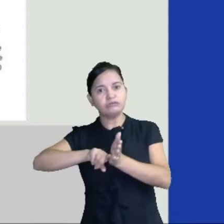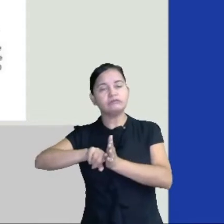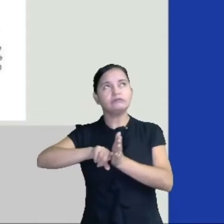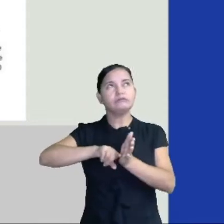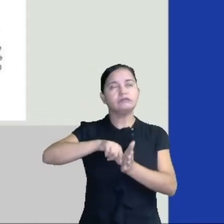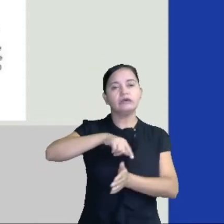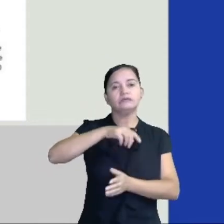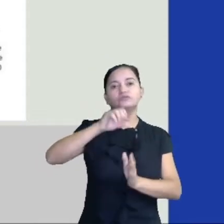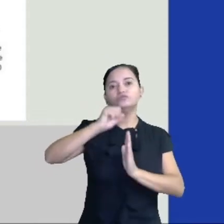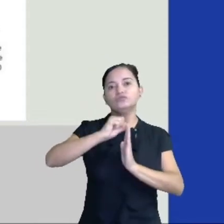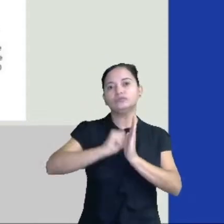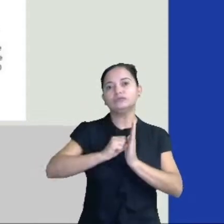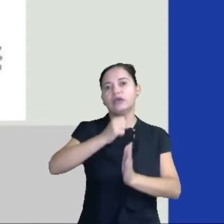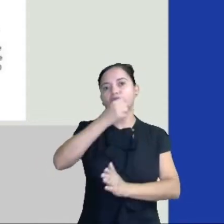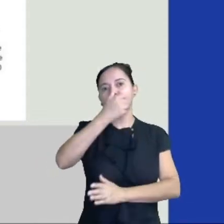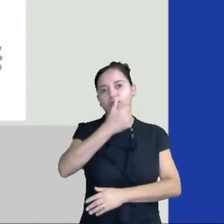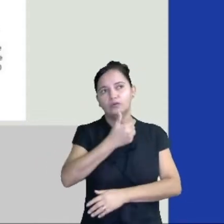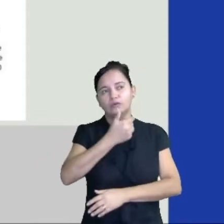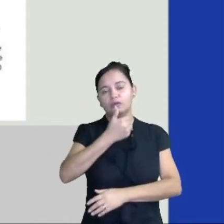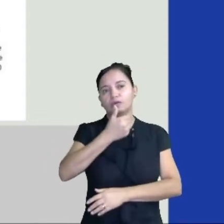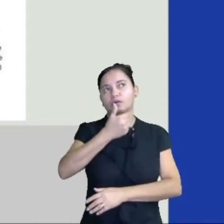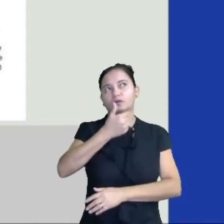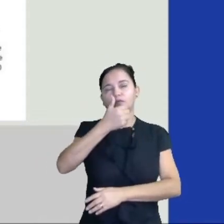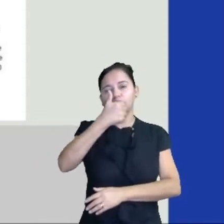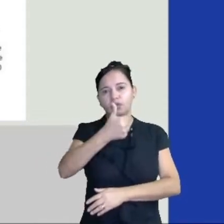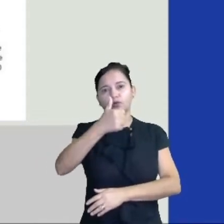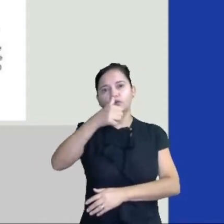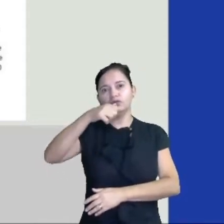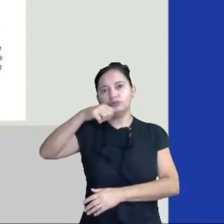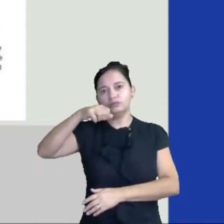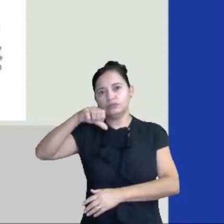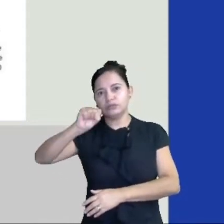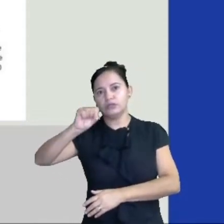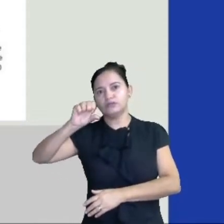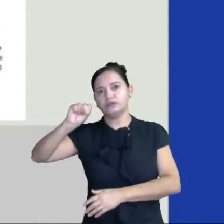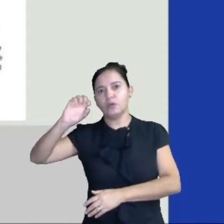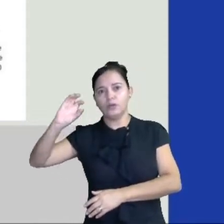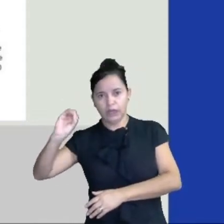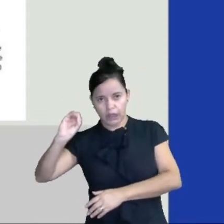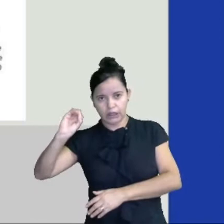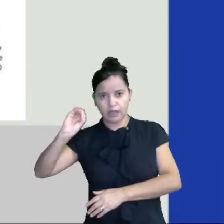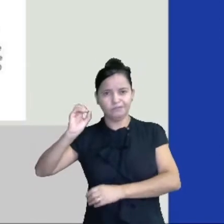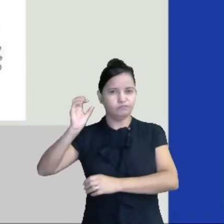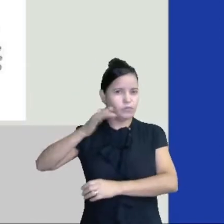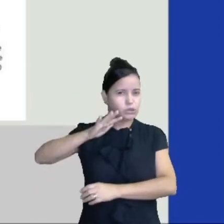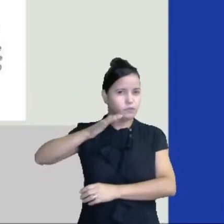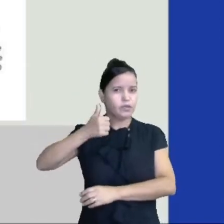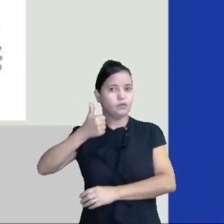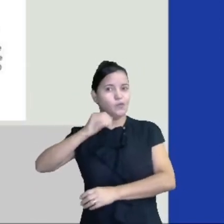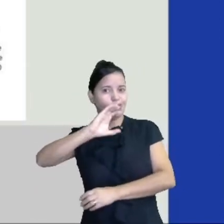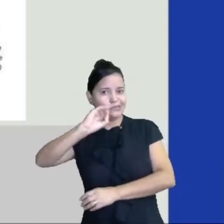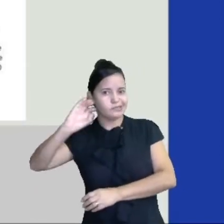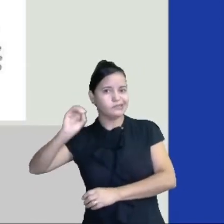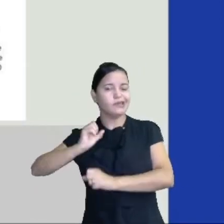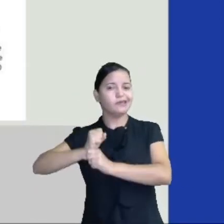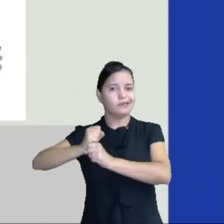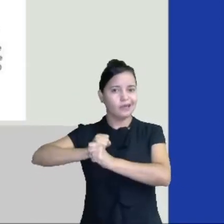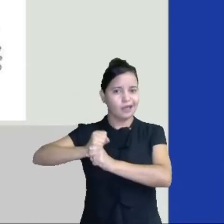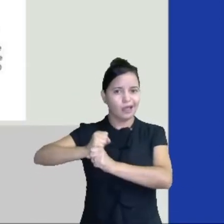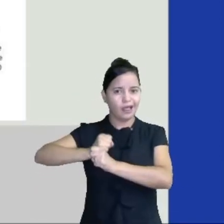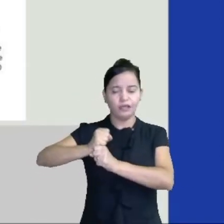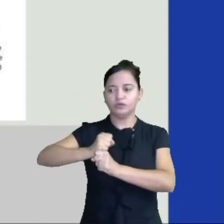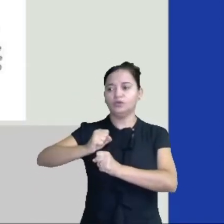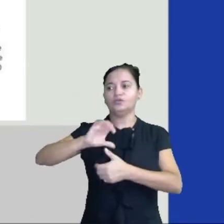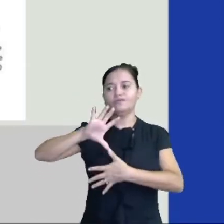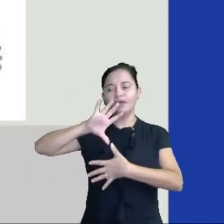finalzinho do século XX, em 1980. 100 anos foi feito esse levantamento, né, foi feito esse mapeamento, e você percebe nitidamente, no mapa de cima